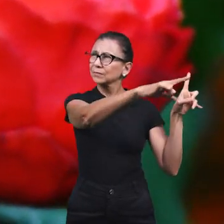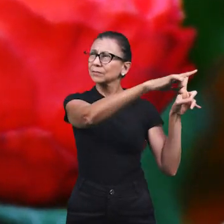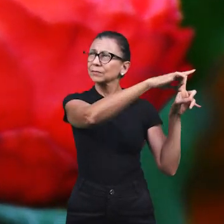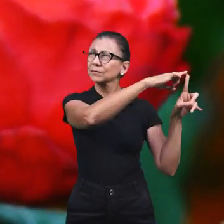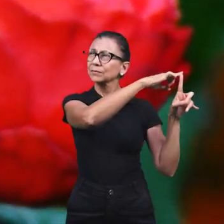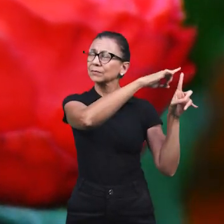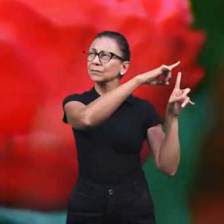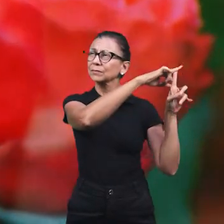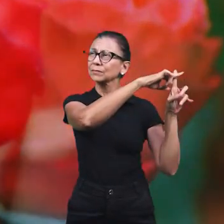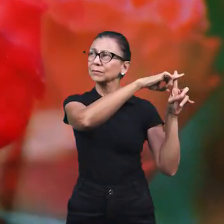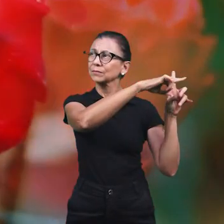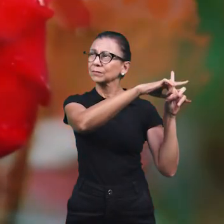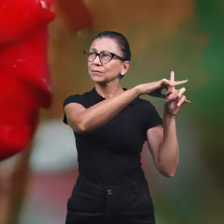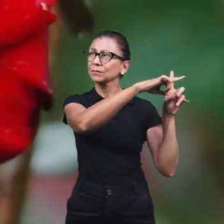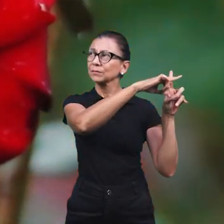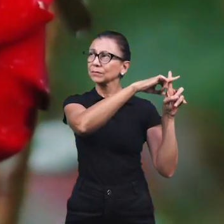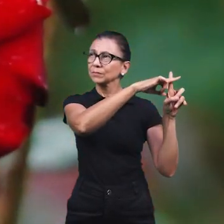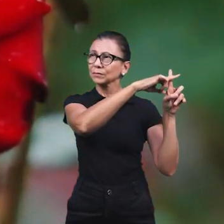Sobre mim, ó